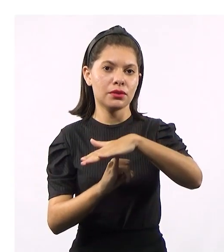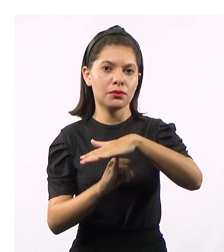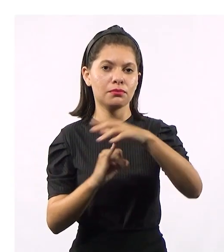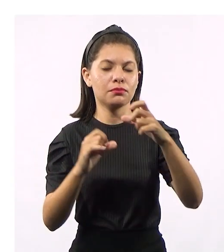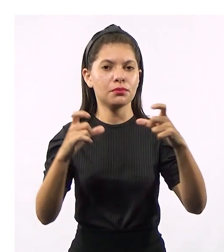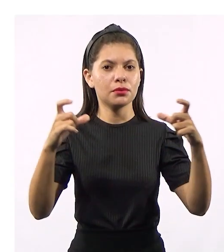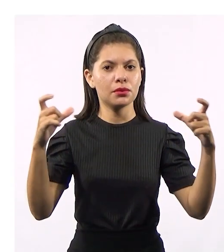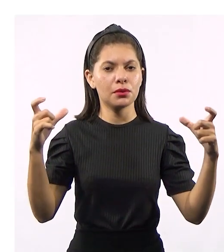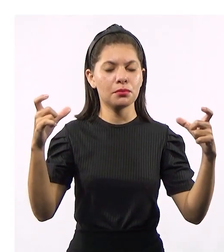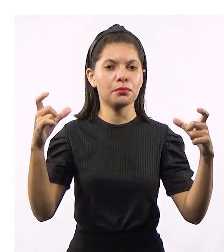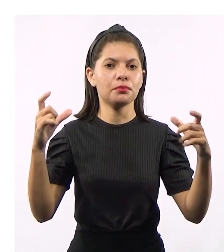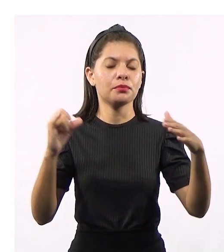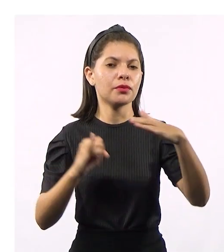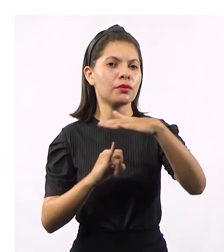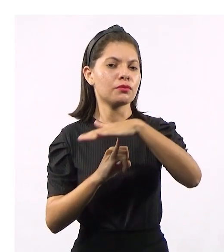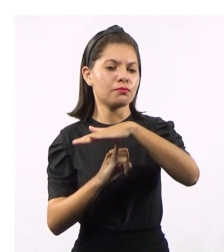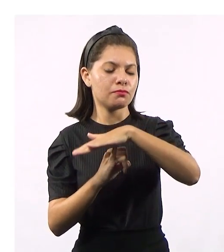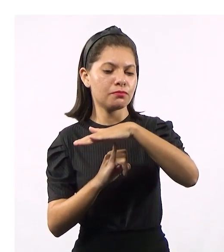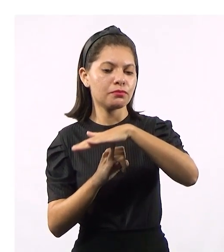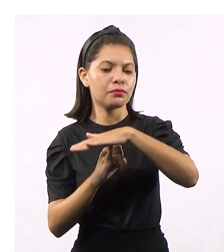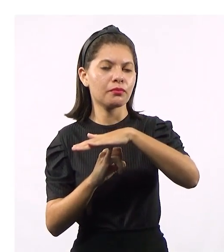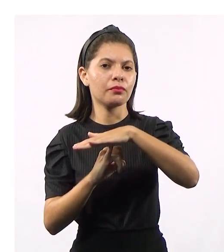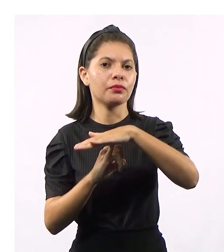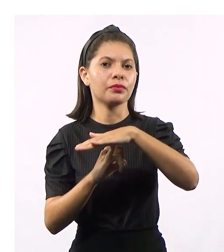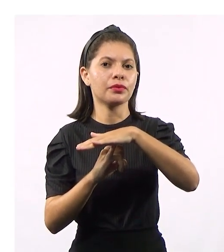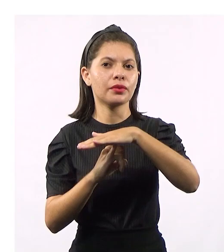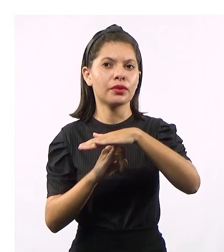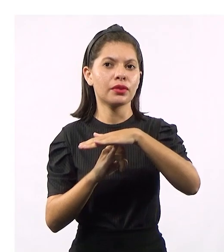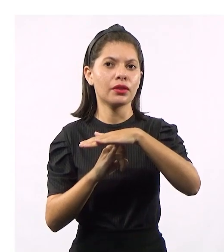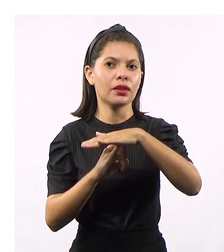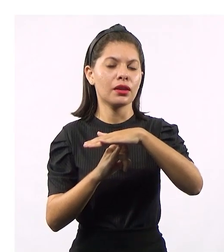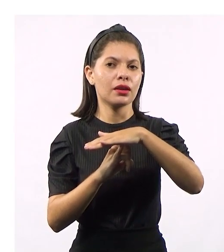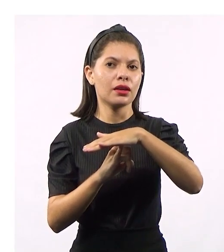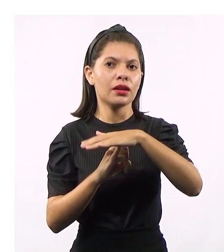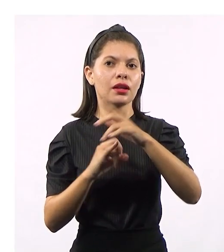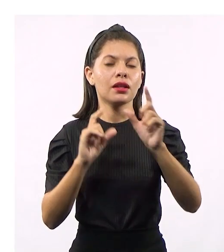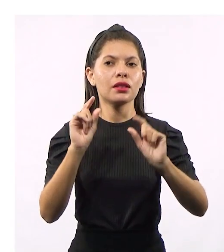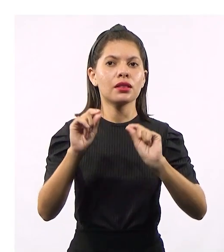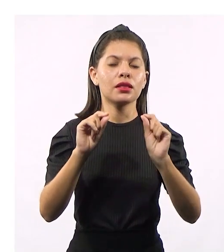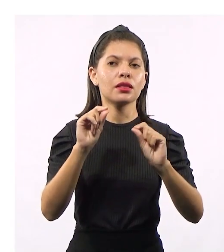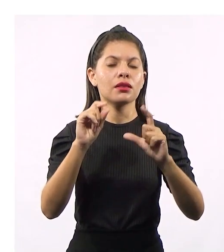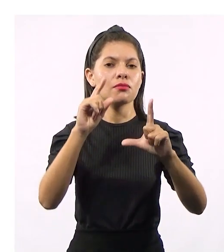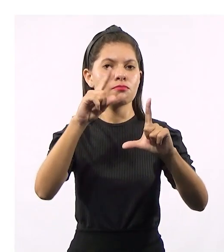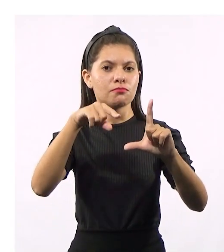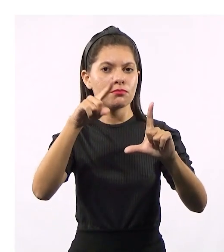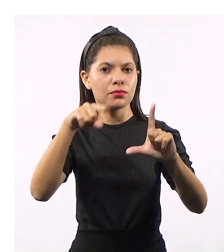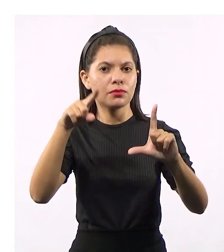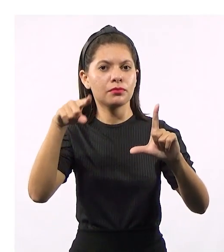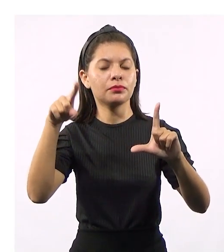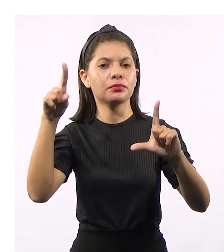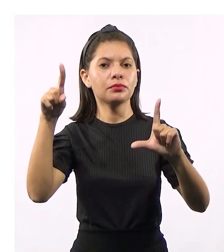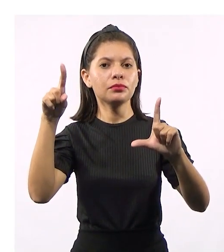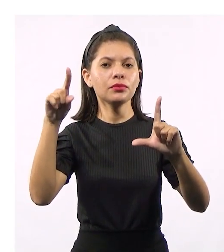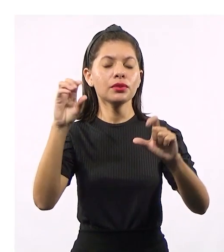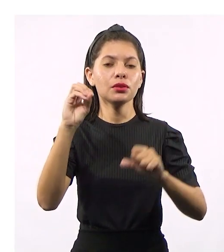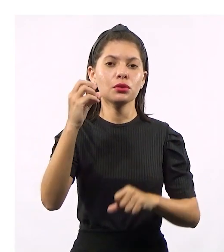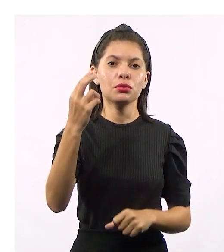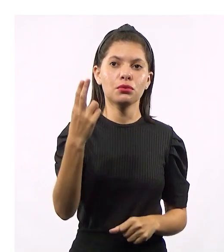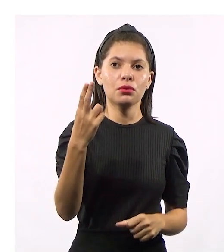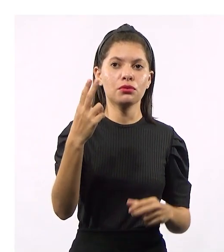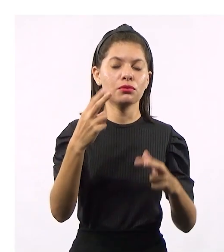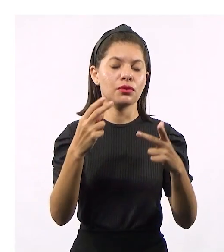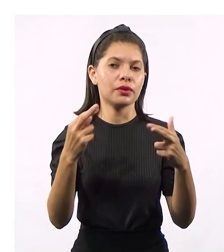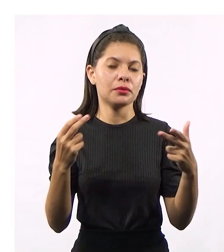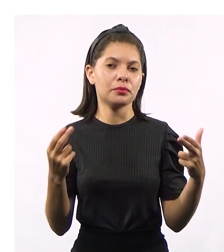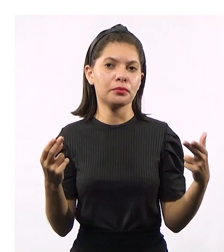instituição. Escala linear, que aí eu posso trabalhar, por exemplo, com a escala Likert ou outra variação.